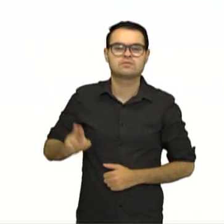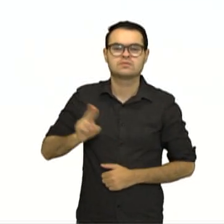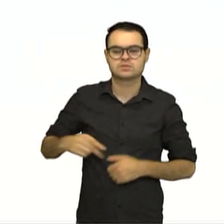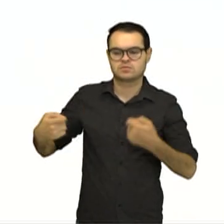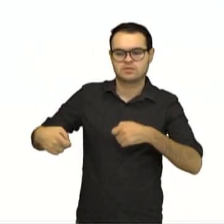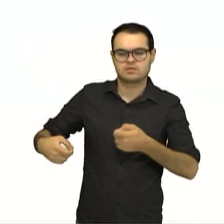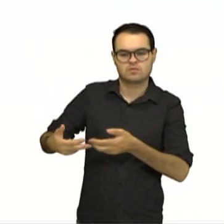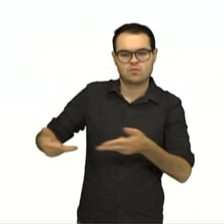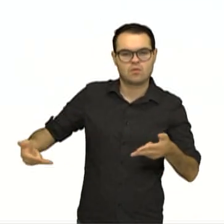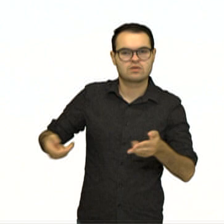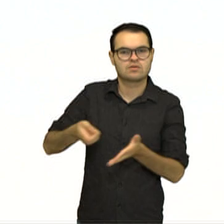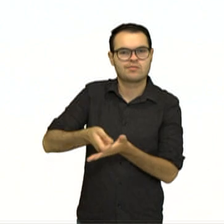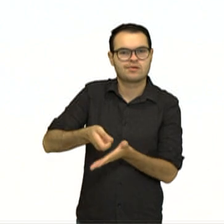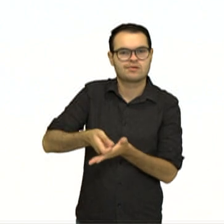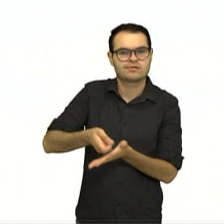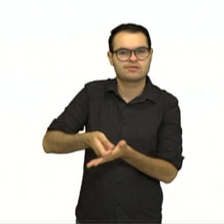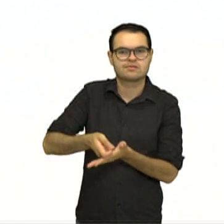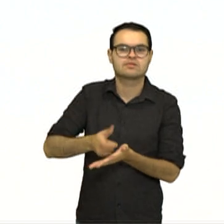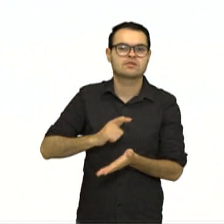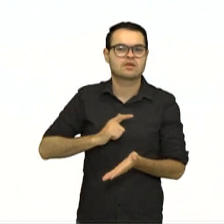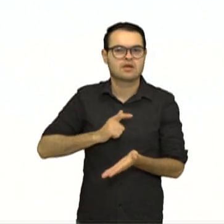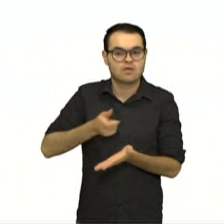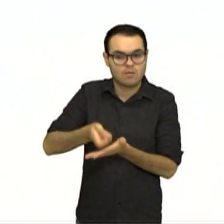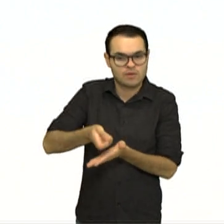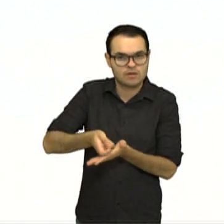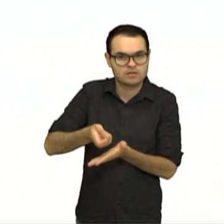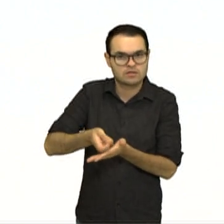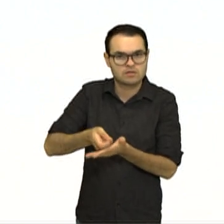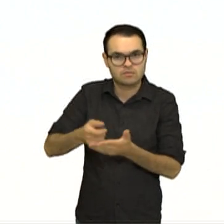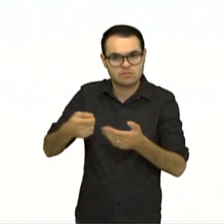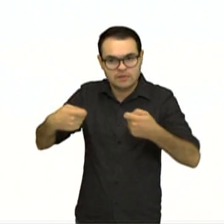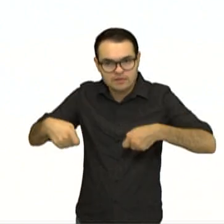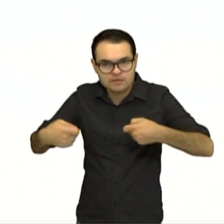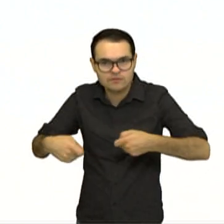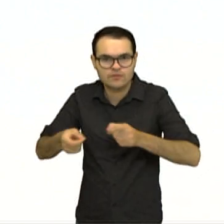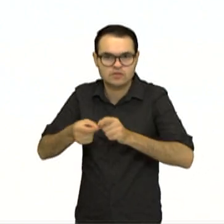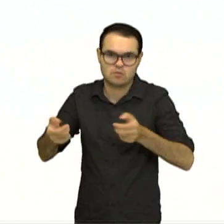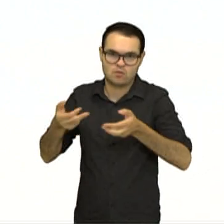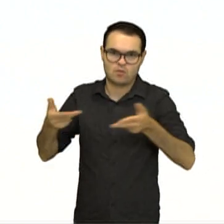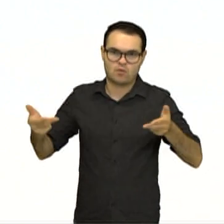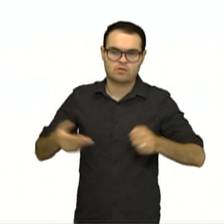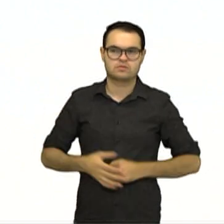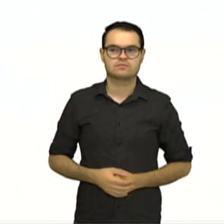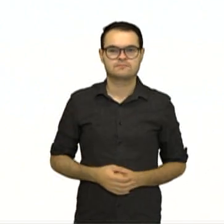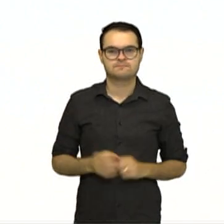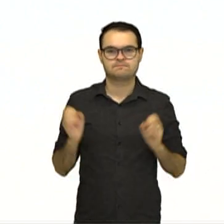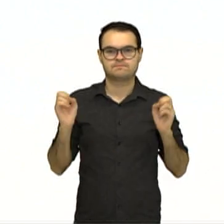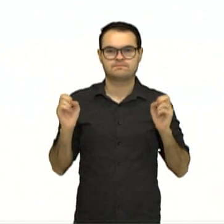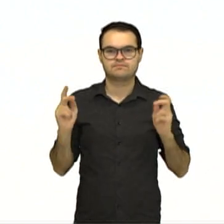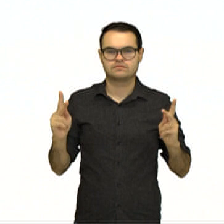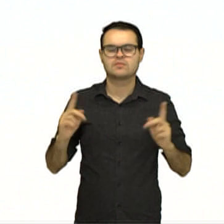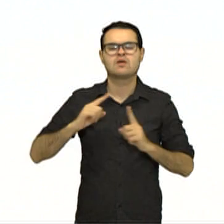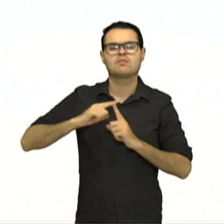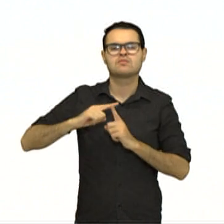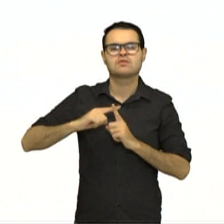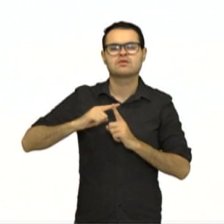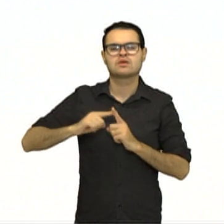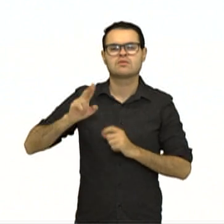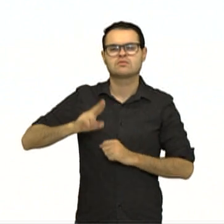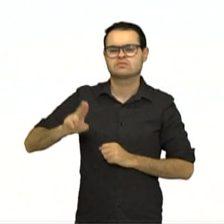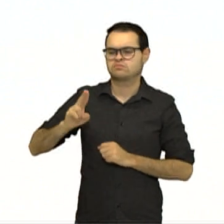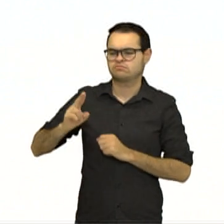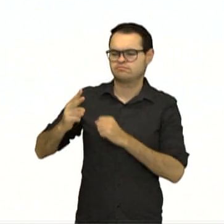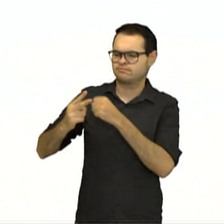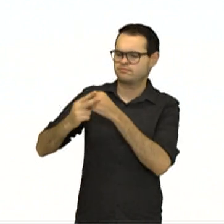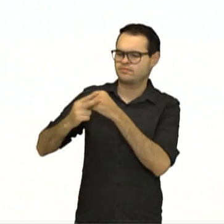necessidades e obrigações. Quando você tem a obrigação, a necessidade de fazer algo, tá ok? E por que a gente o chama de verbo